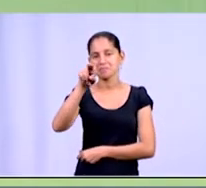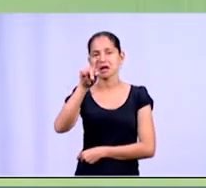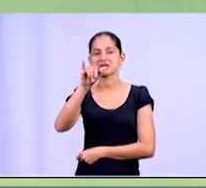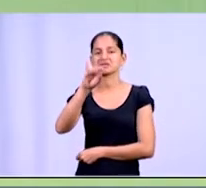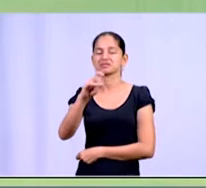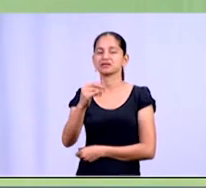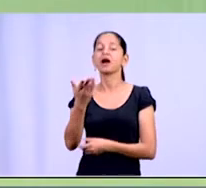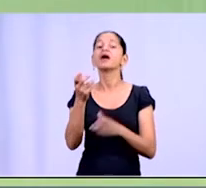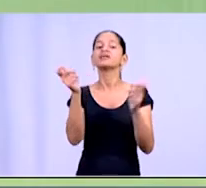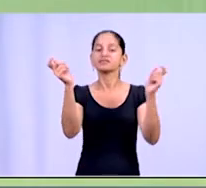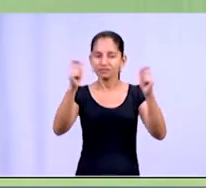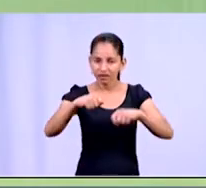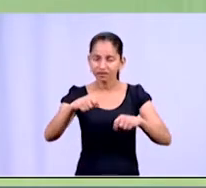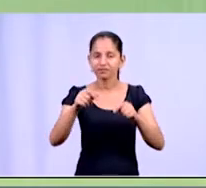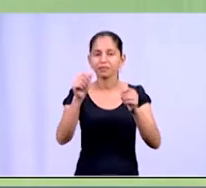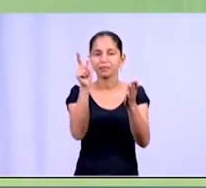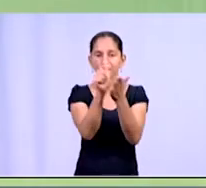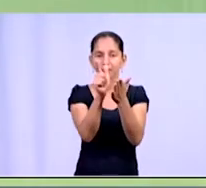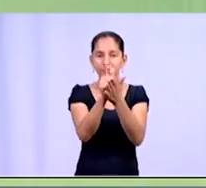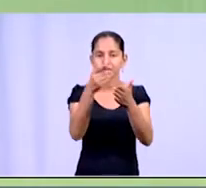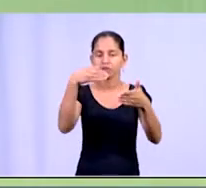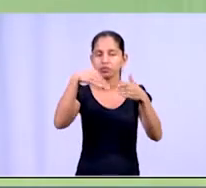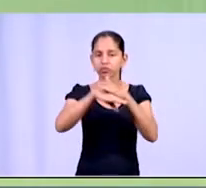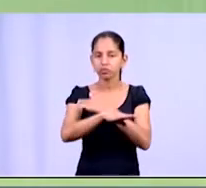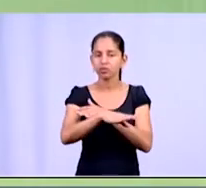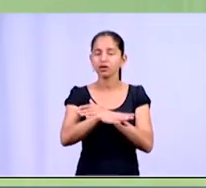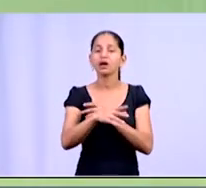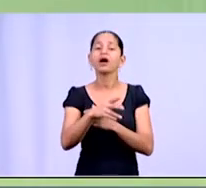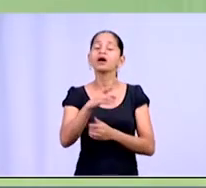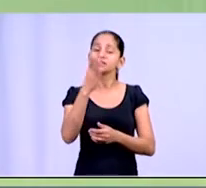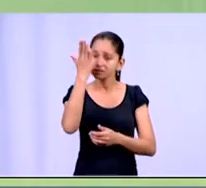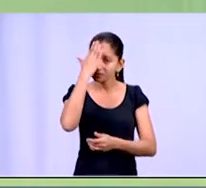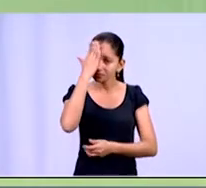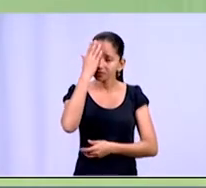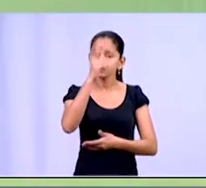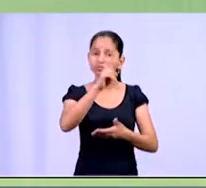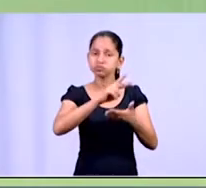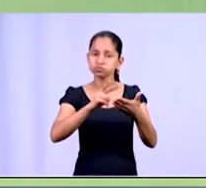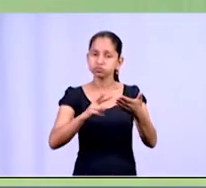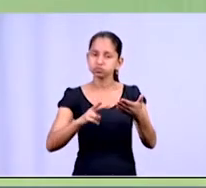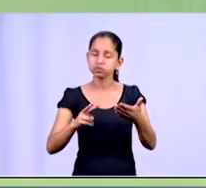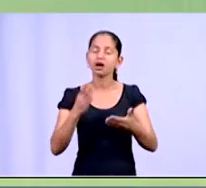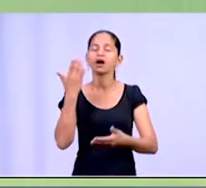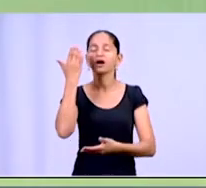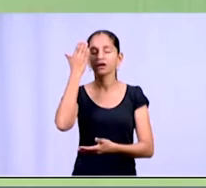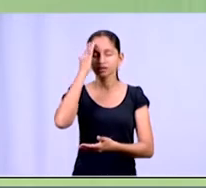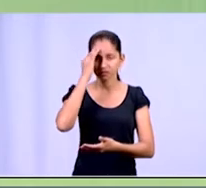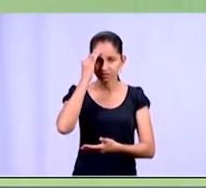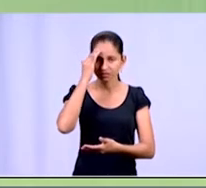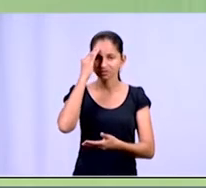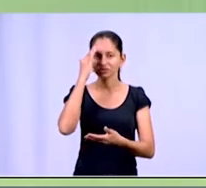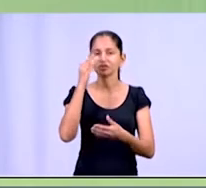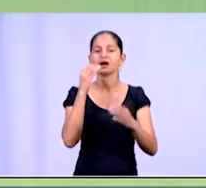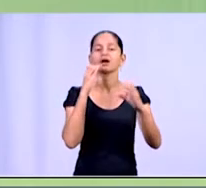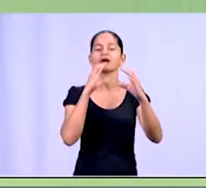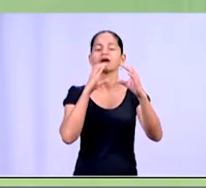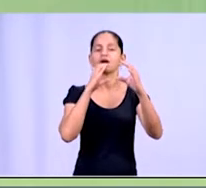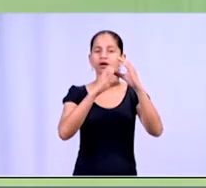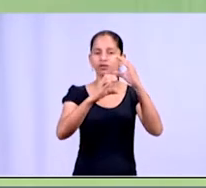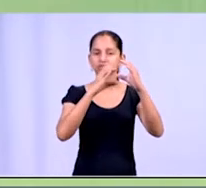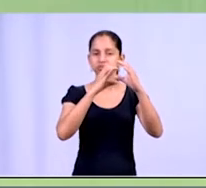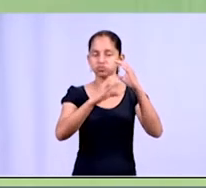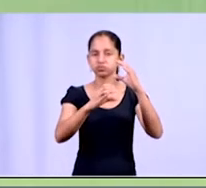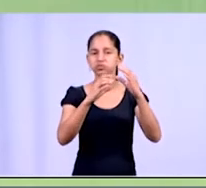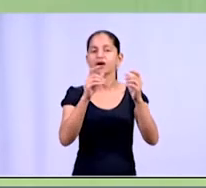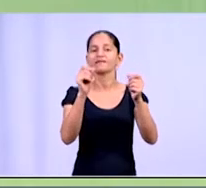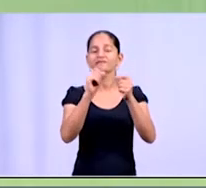com essas informações em formato binário. A máquina lia esses buraquinhos, lia esses cartões perfurados e conseguia processar, por exemplo, a